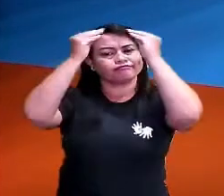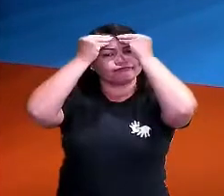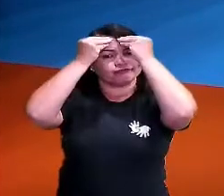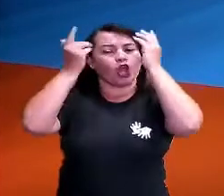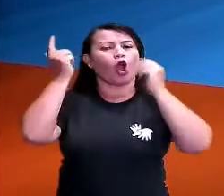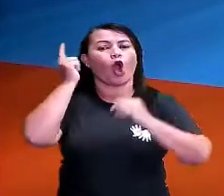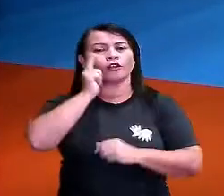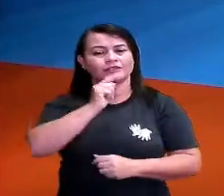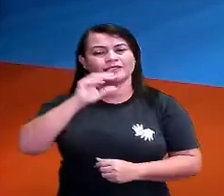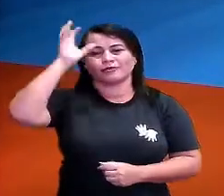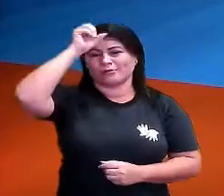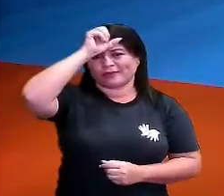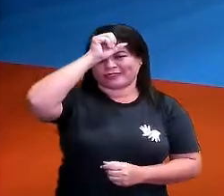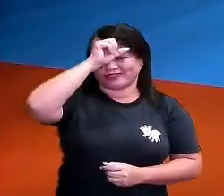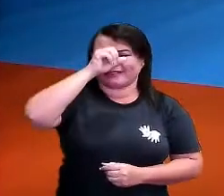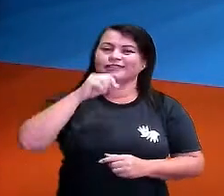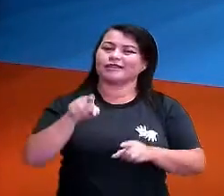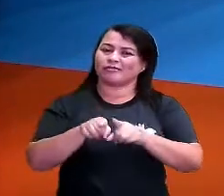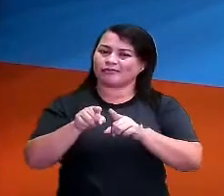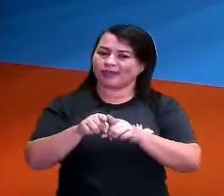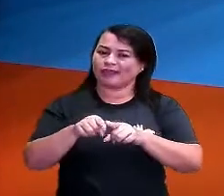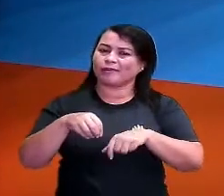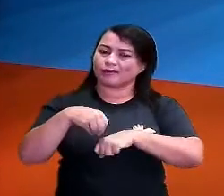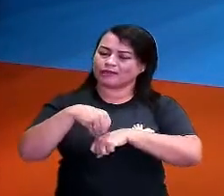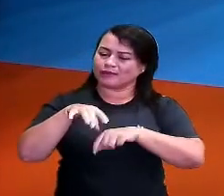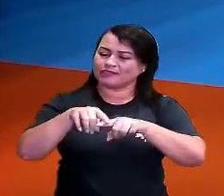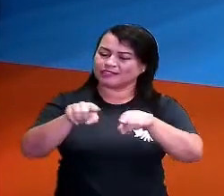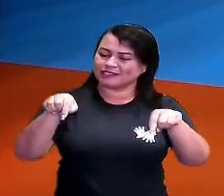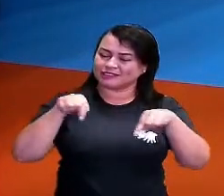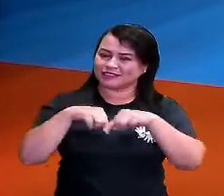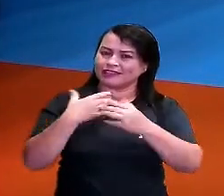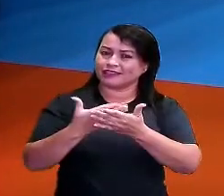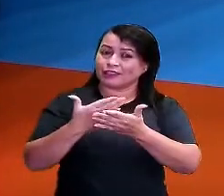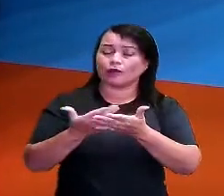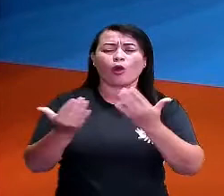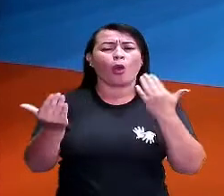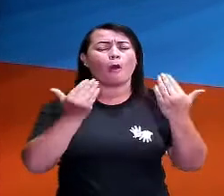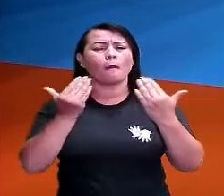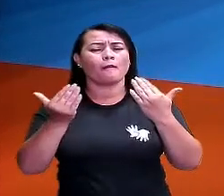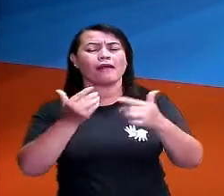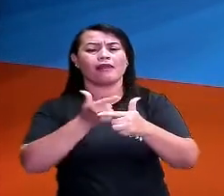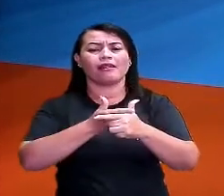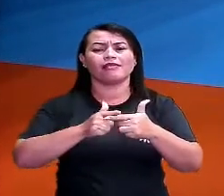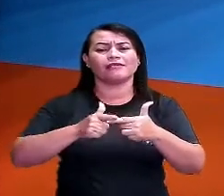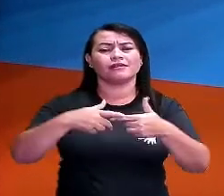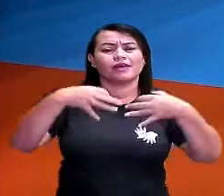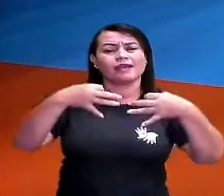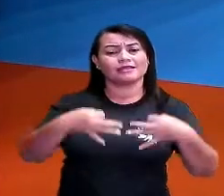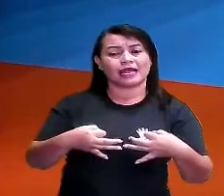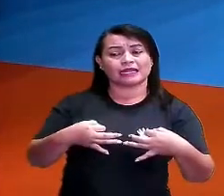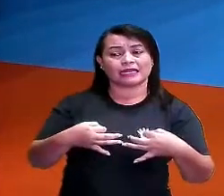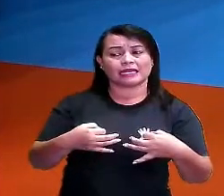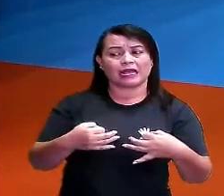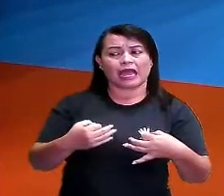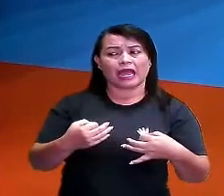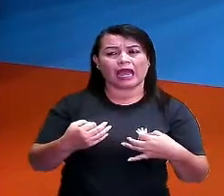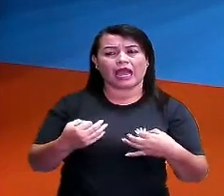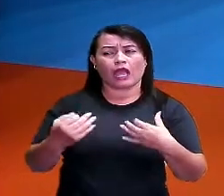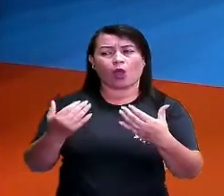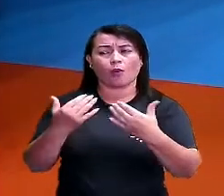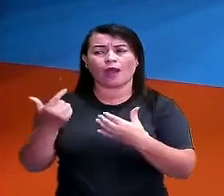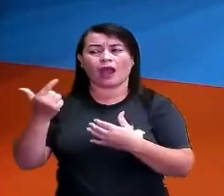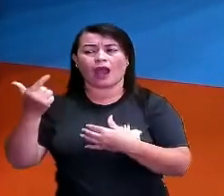esse conhecimento para a sua sala. Então vamos lá comparar uma divisão exata de uma divisão não